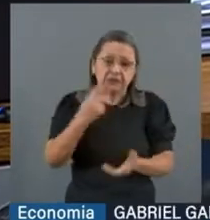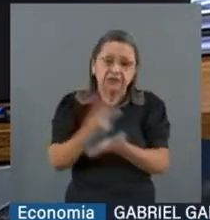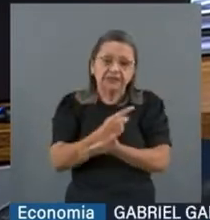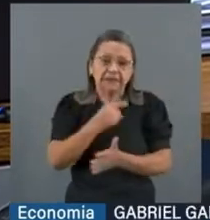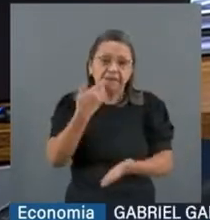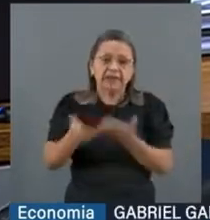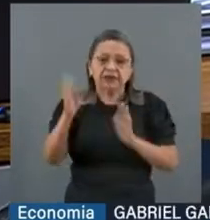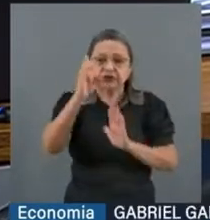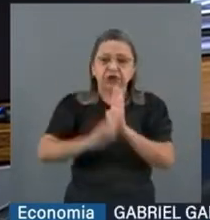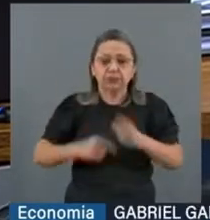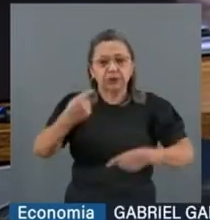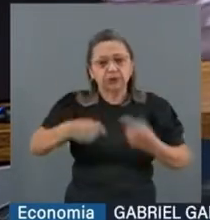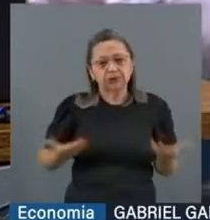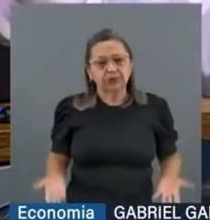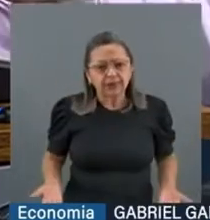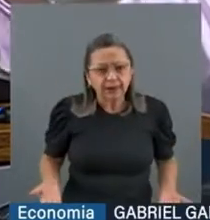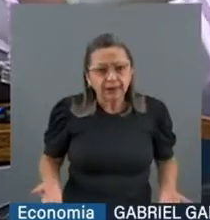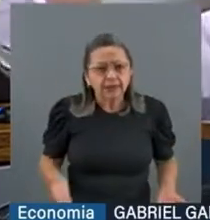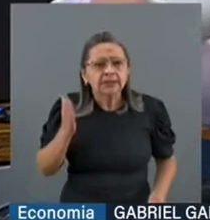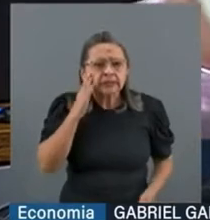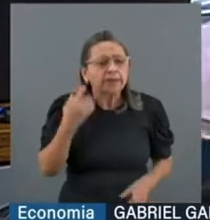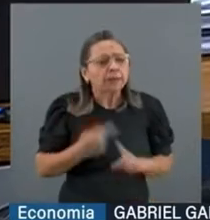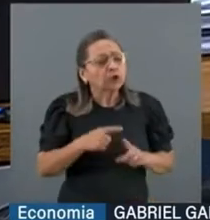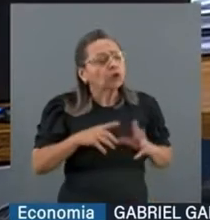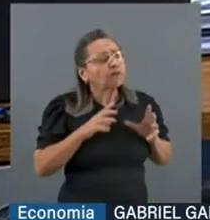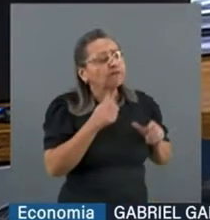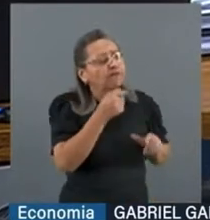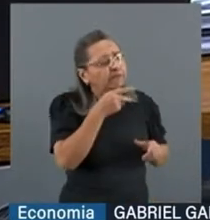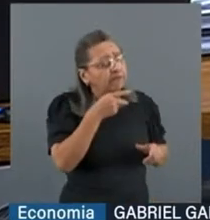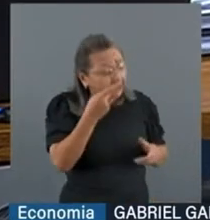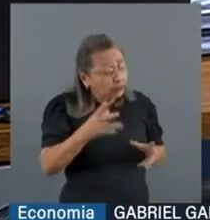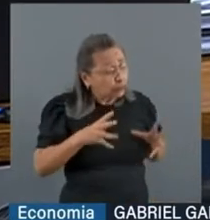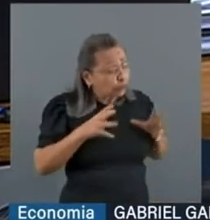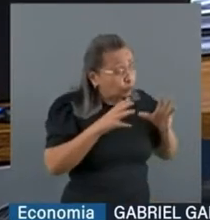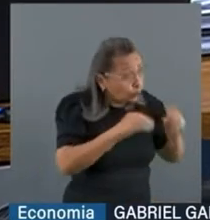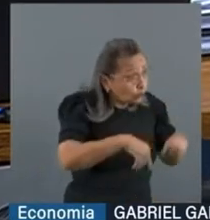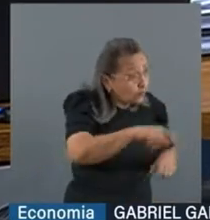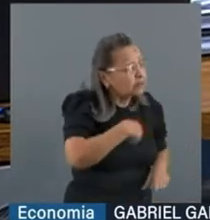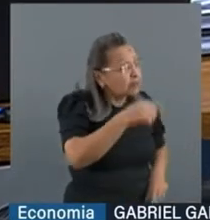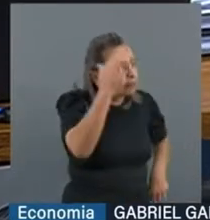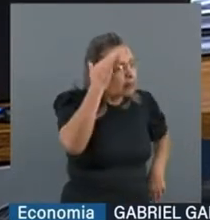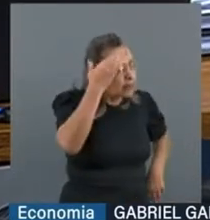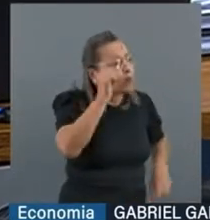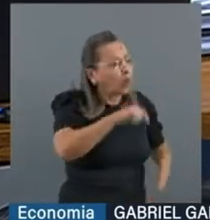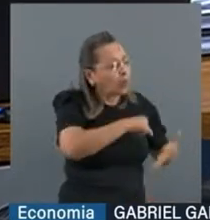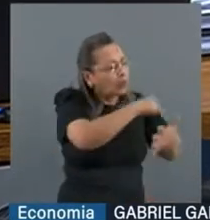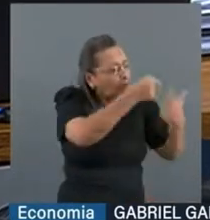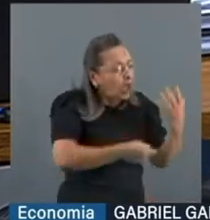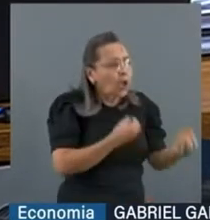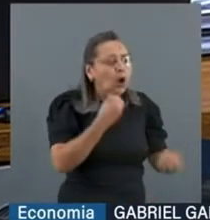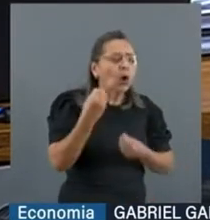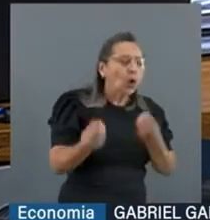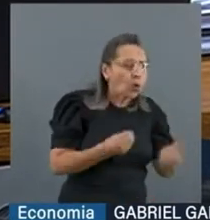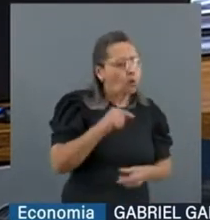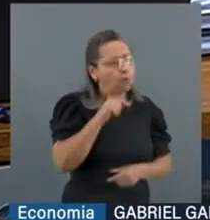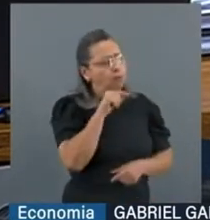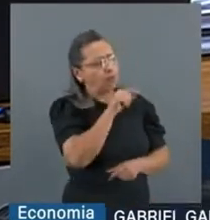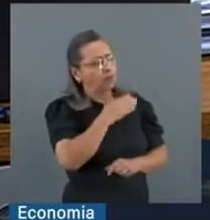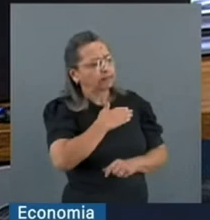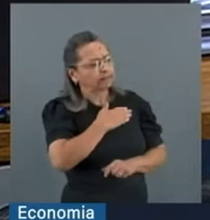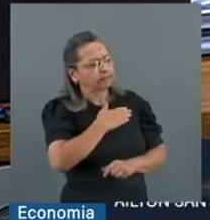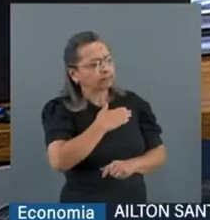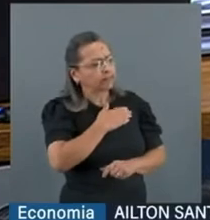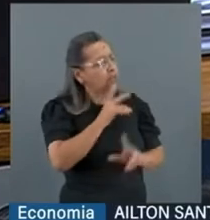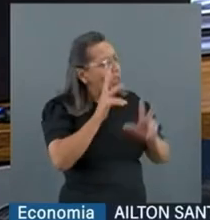Sabe por que que eu tô falando tudo isso ó para o Senhor entendeu o seguinte como o senhor eu